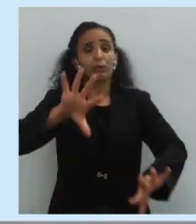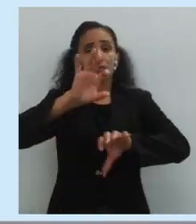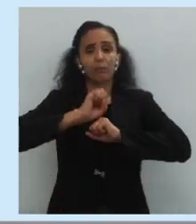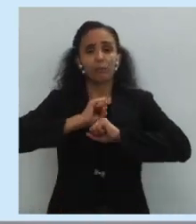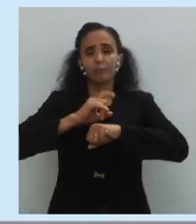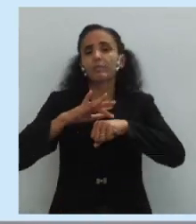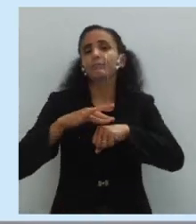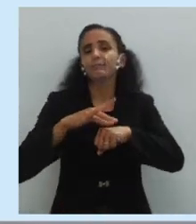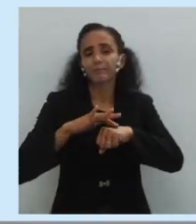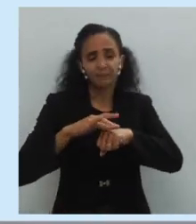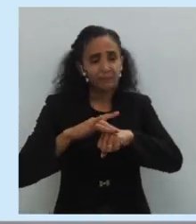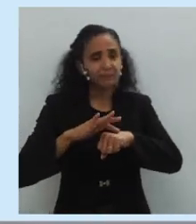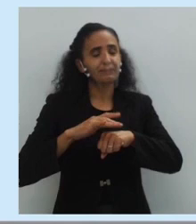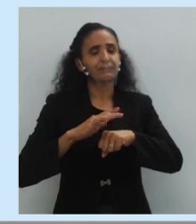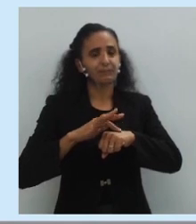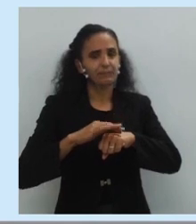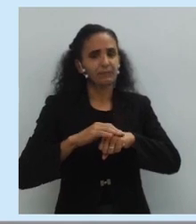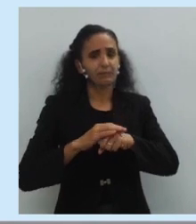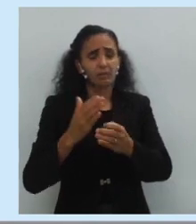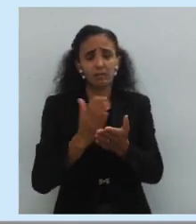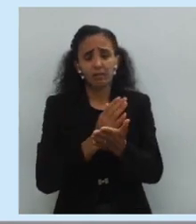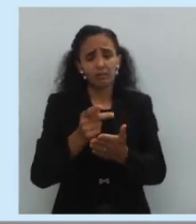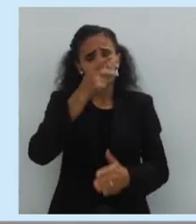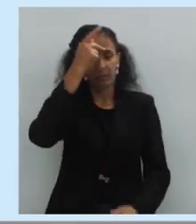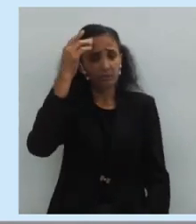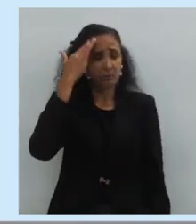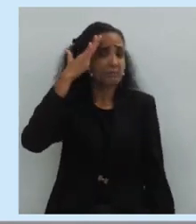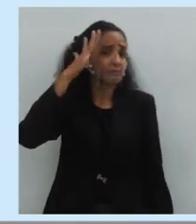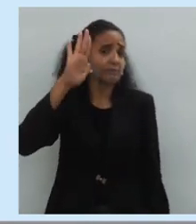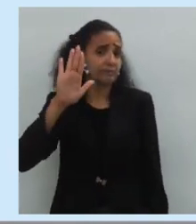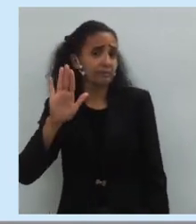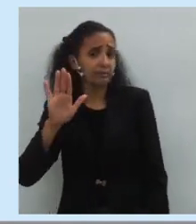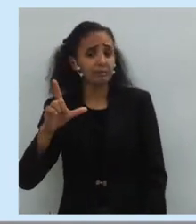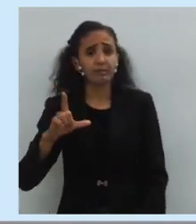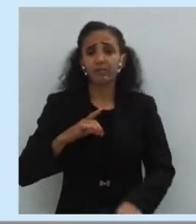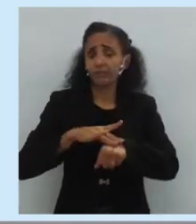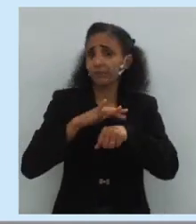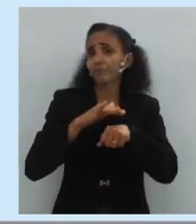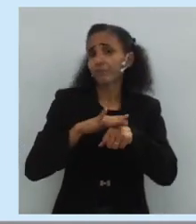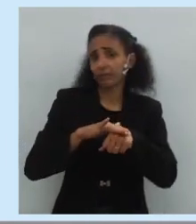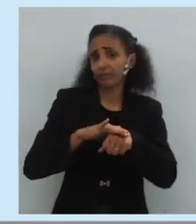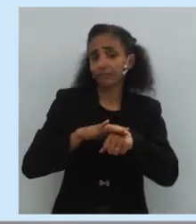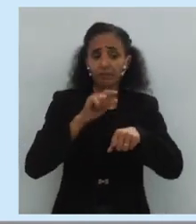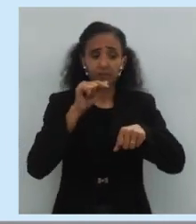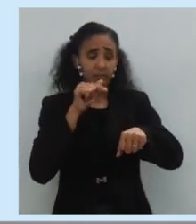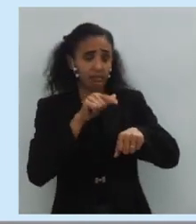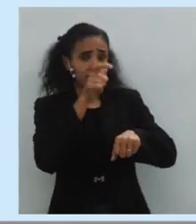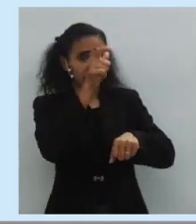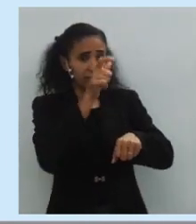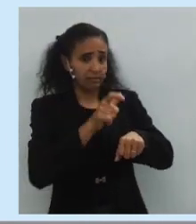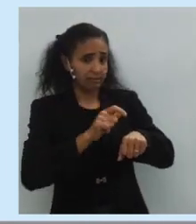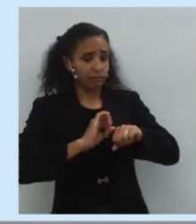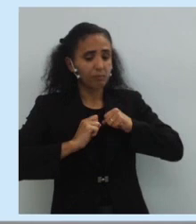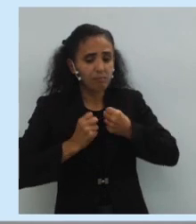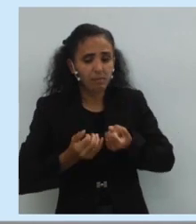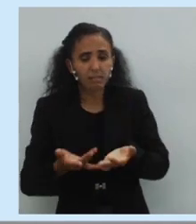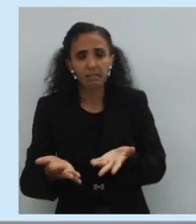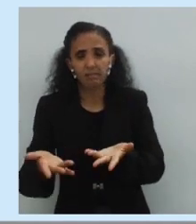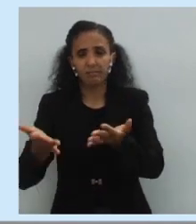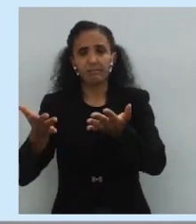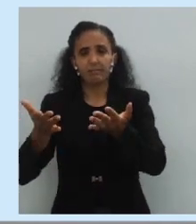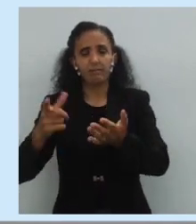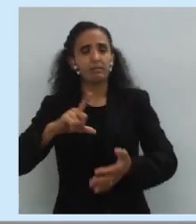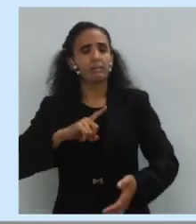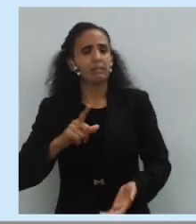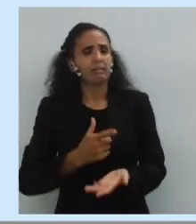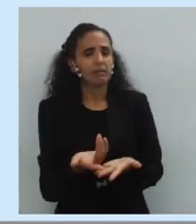que não apresentam aí sinais ou sintomas. Elas não sabem que tem um vírus, mas elas podem transmitir.